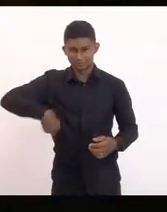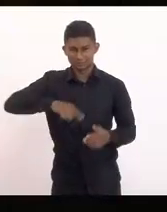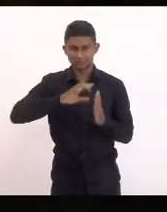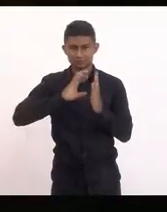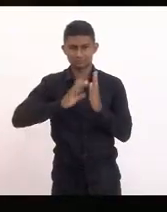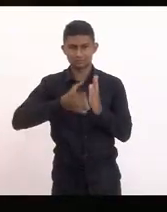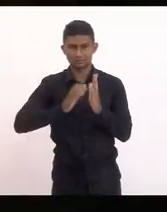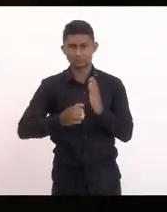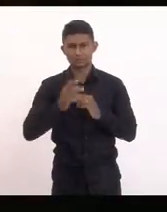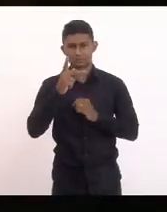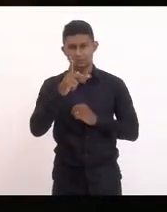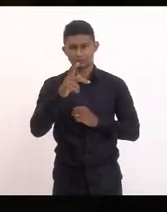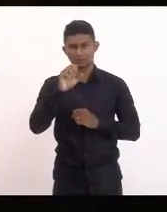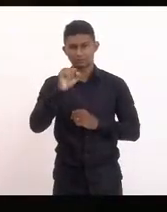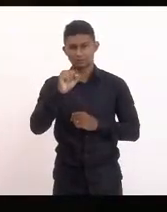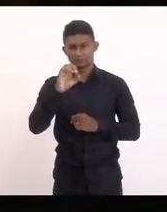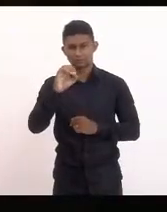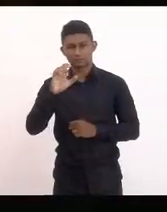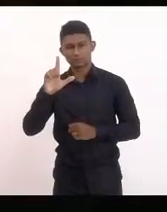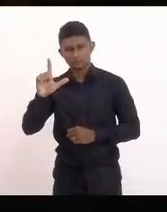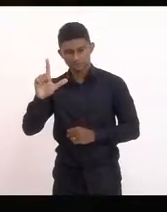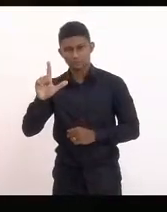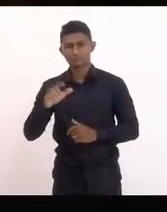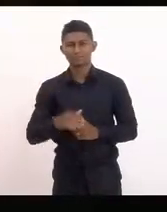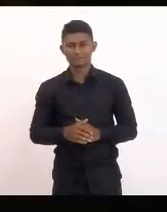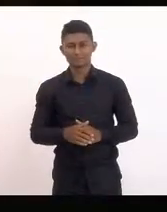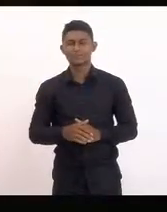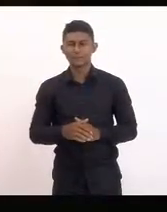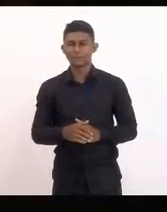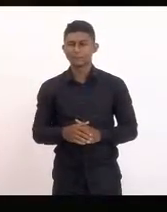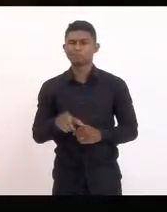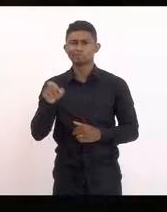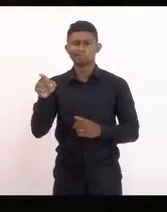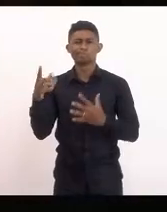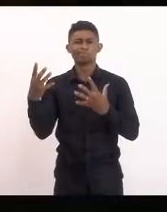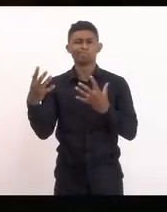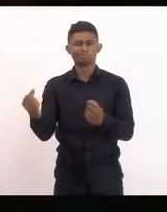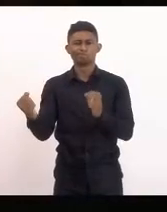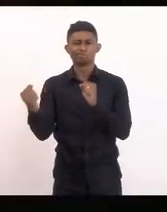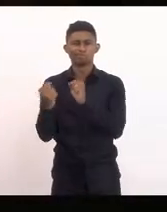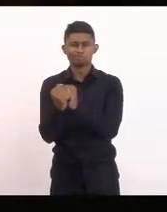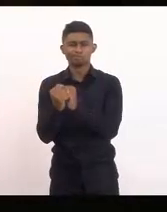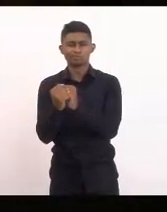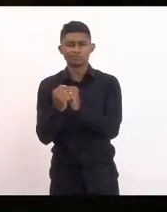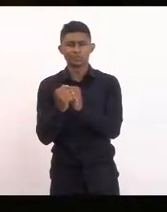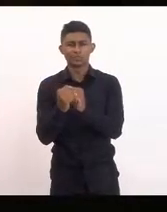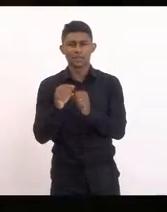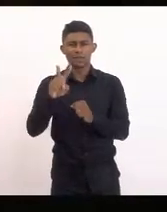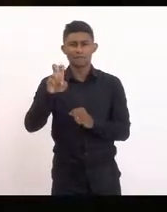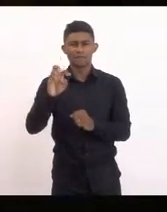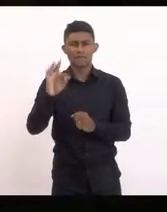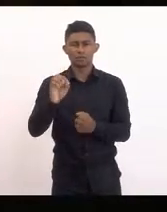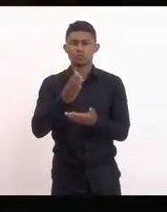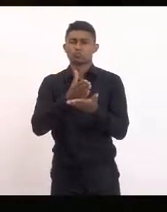PSOL é completamente favorável à derrubada do veto do governador. O